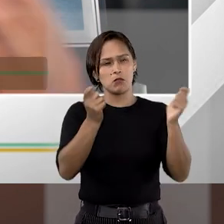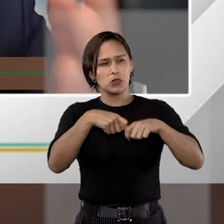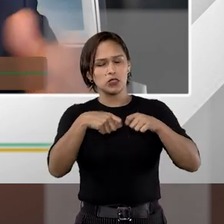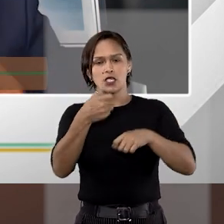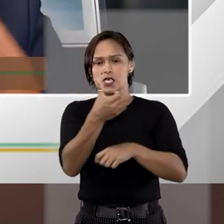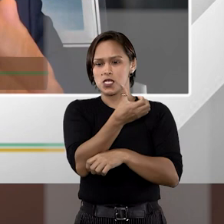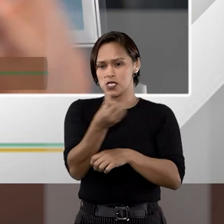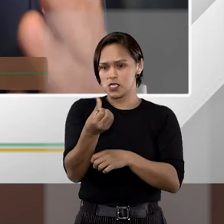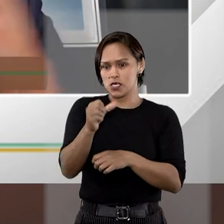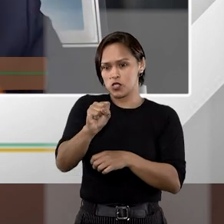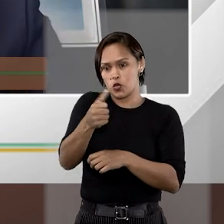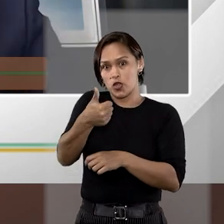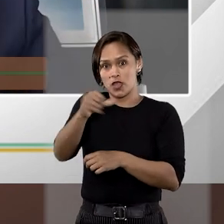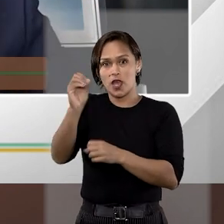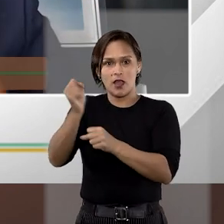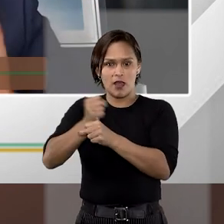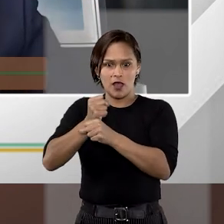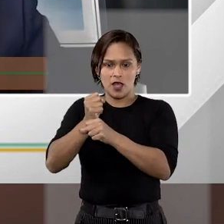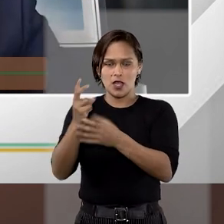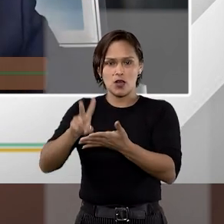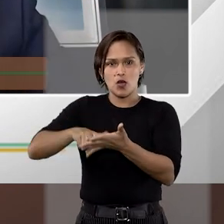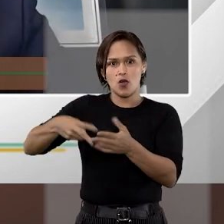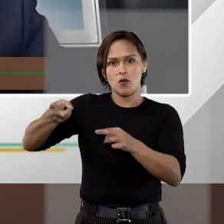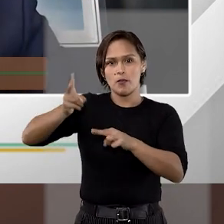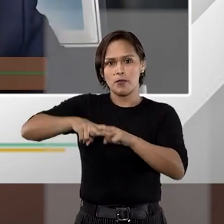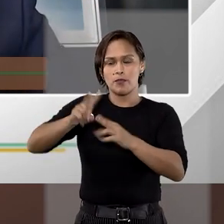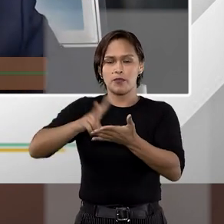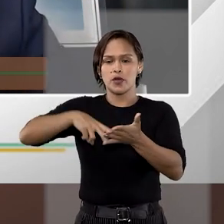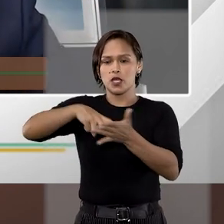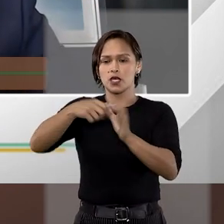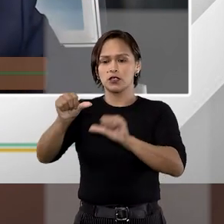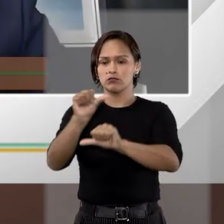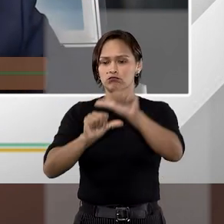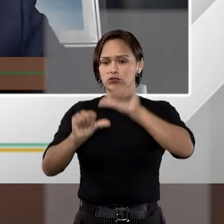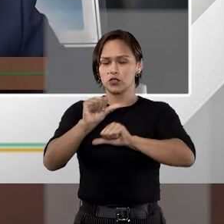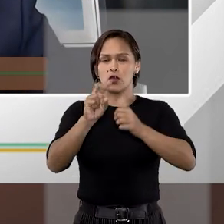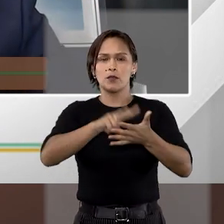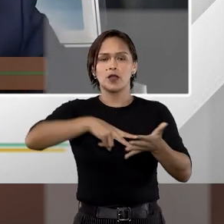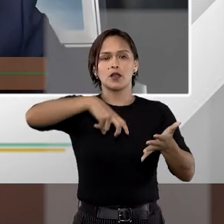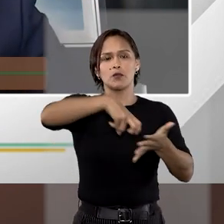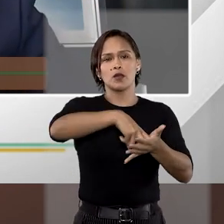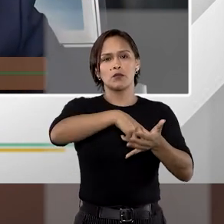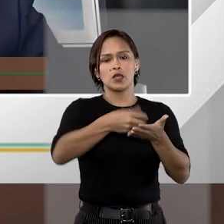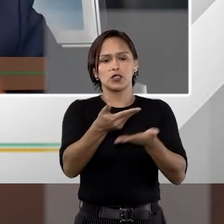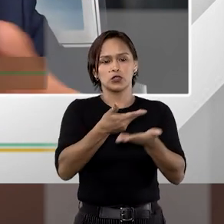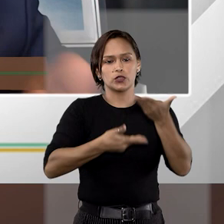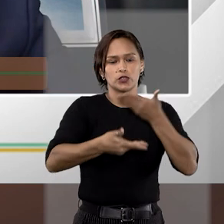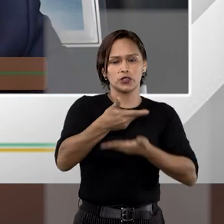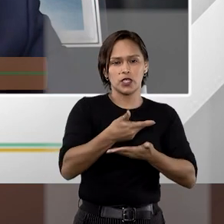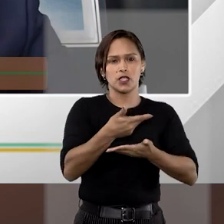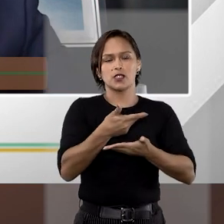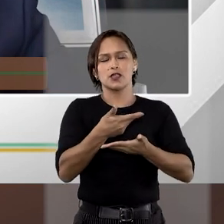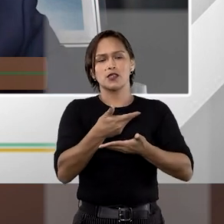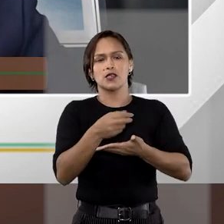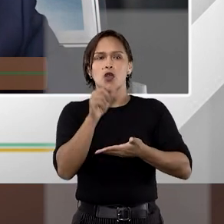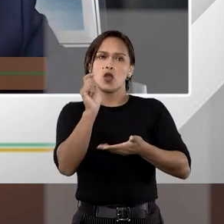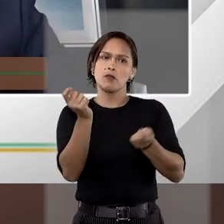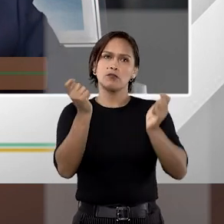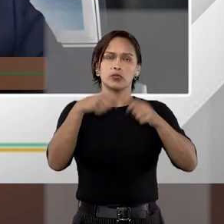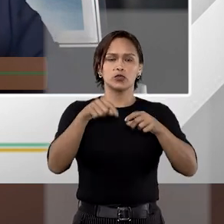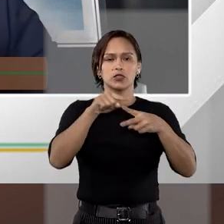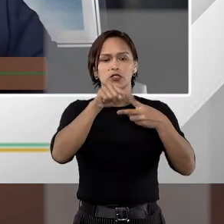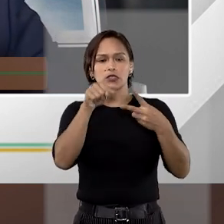que talvez poderia ser de 6 8 10 anos a depender do caso para um uma pena de transação uma medida de